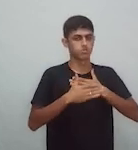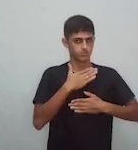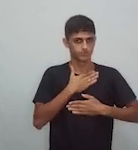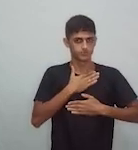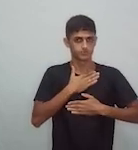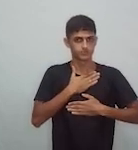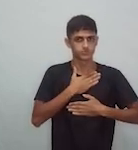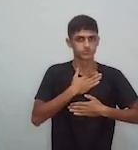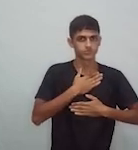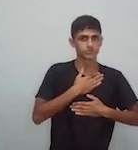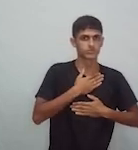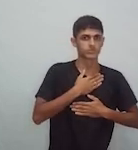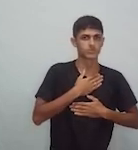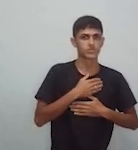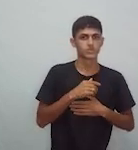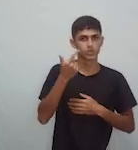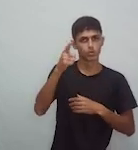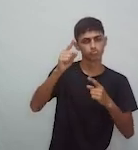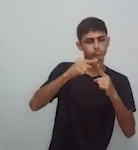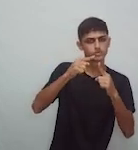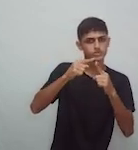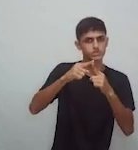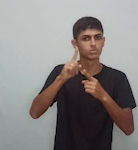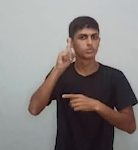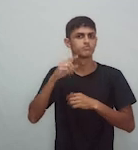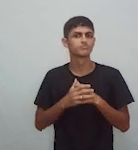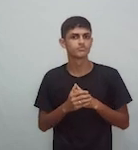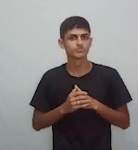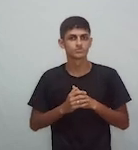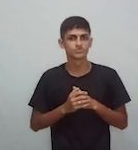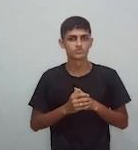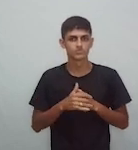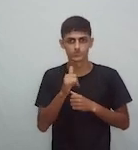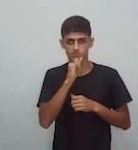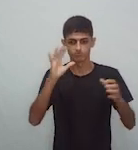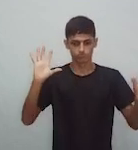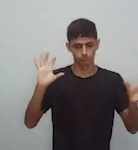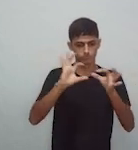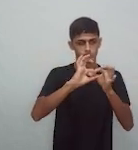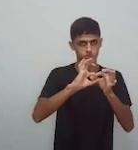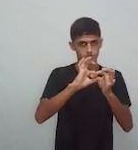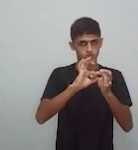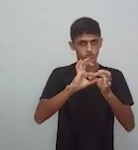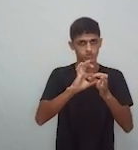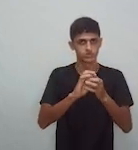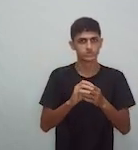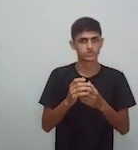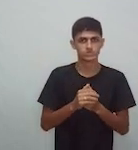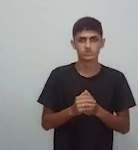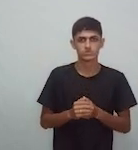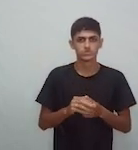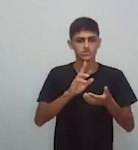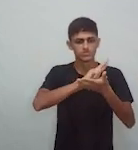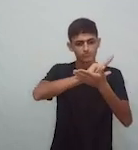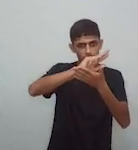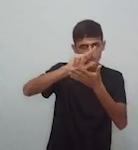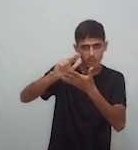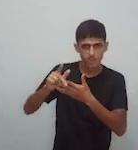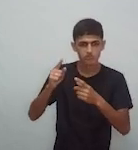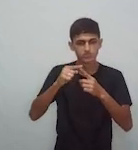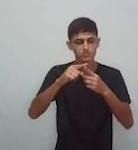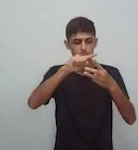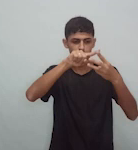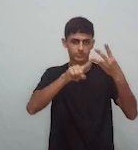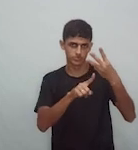Então aqui a gente tem outros tipos de neurotransmissores. Vocês veem aqui que, por exemplo, a junção de muita dopamina, serotonina